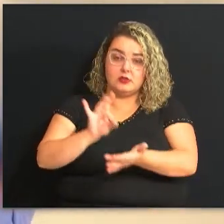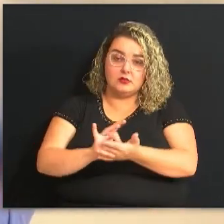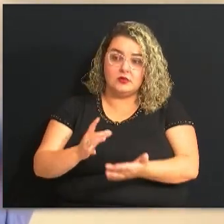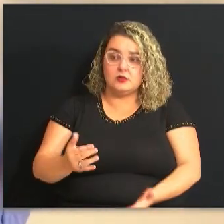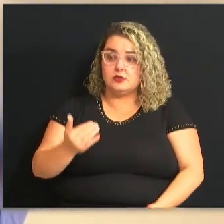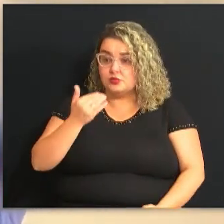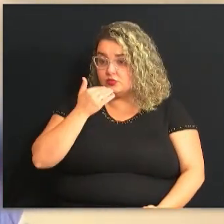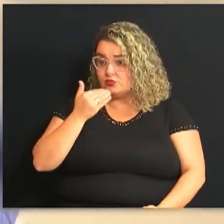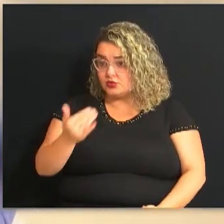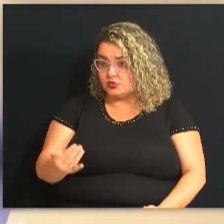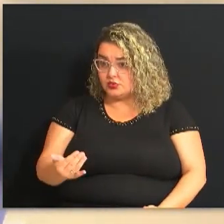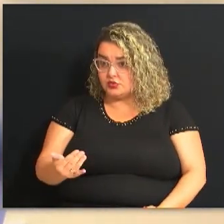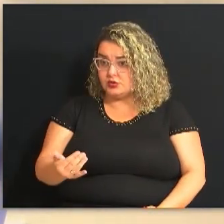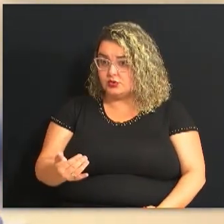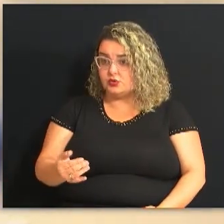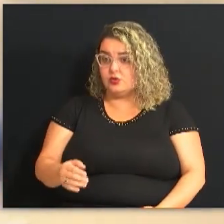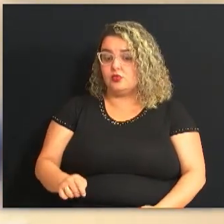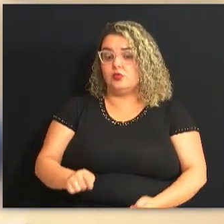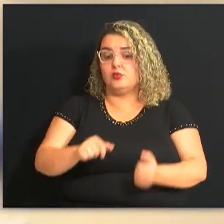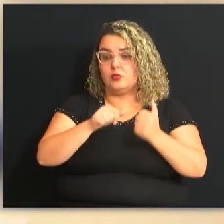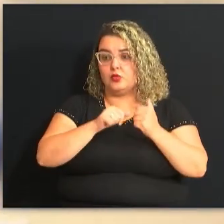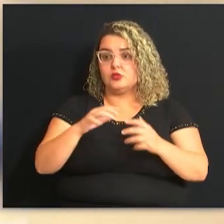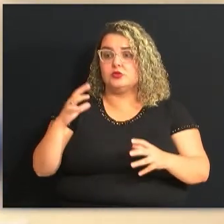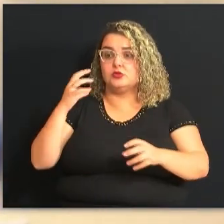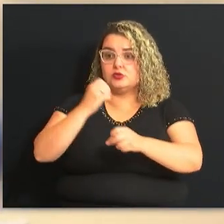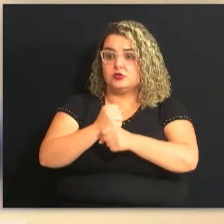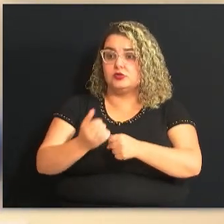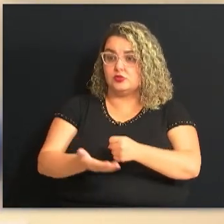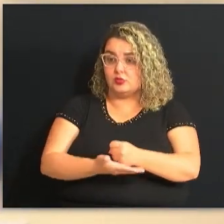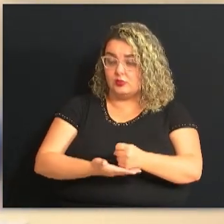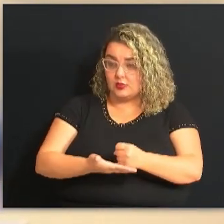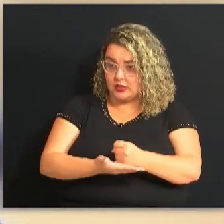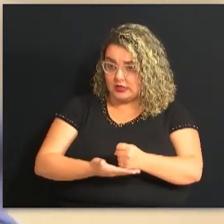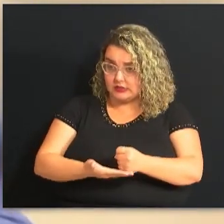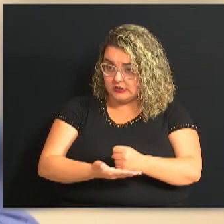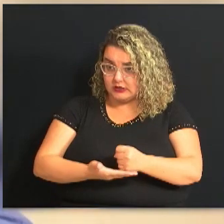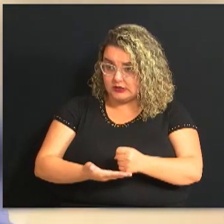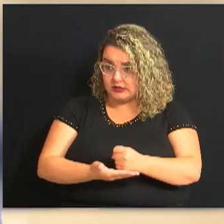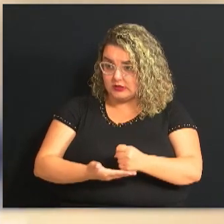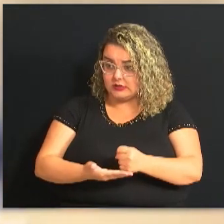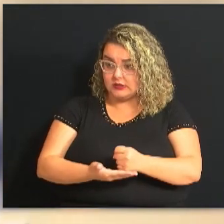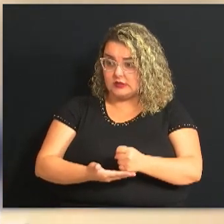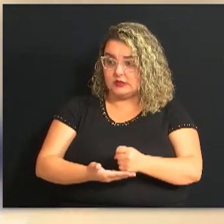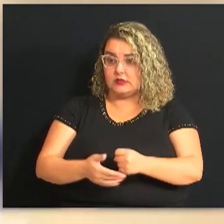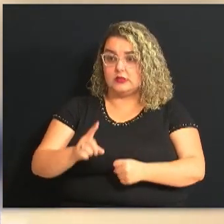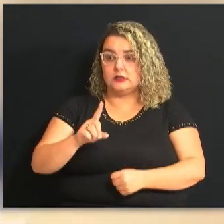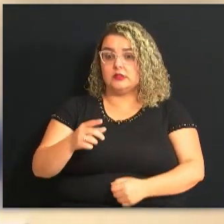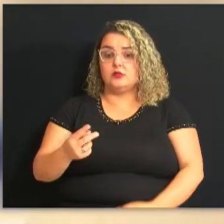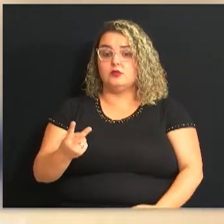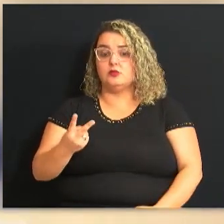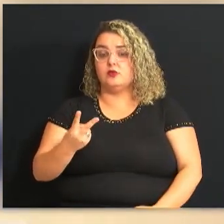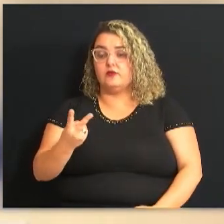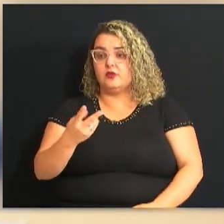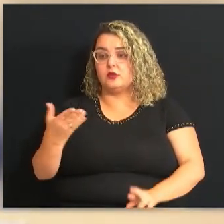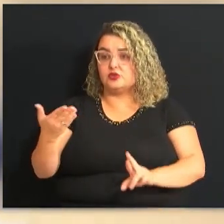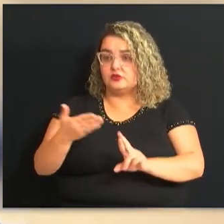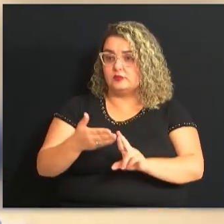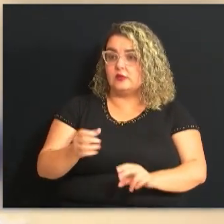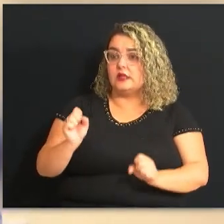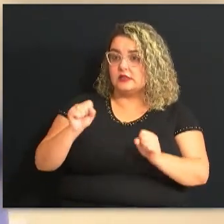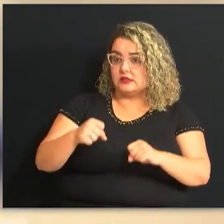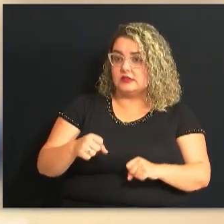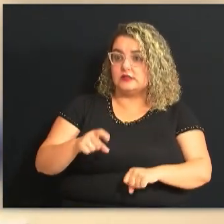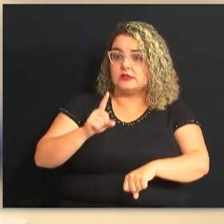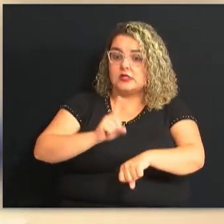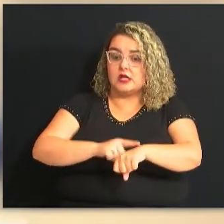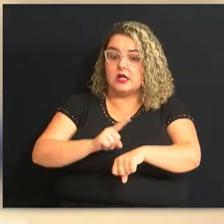que o bônus fosse calculado com base não no valor de referência, mas na carga horária que